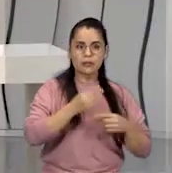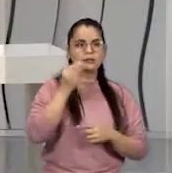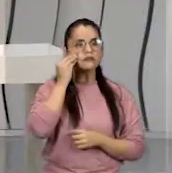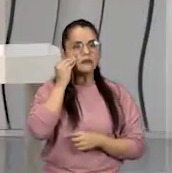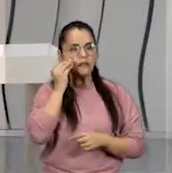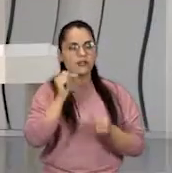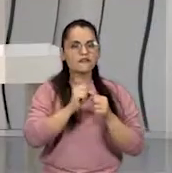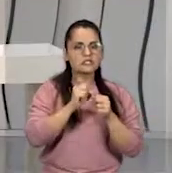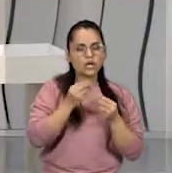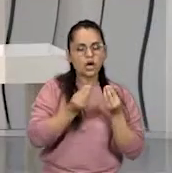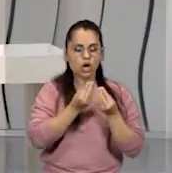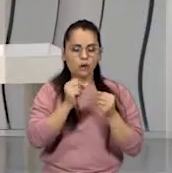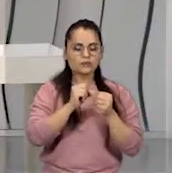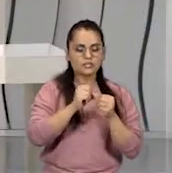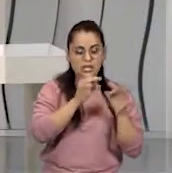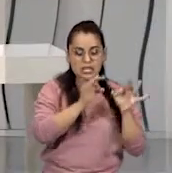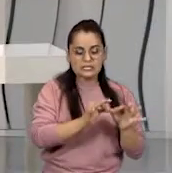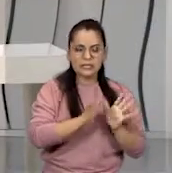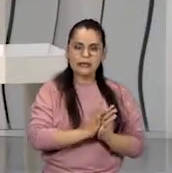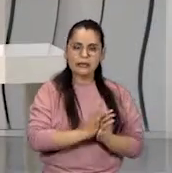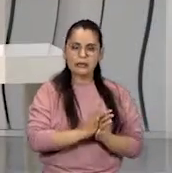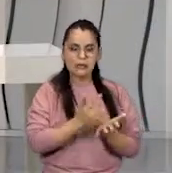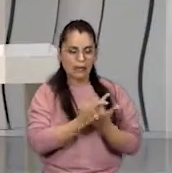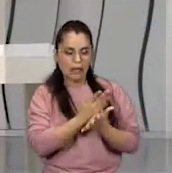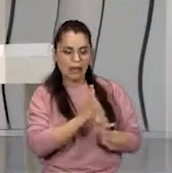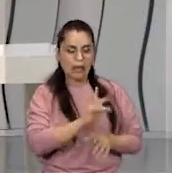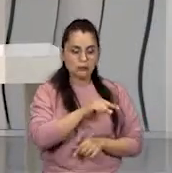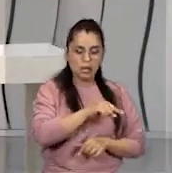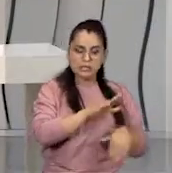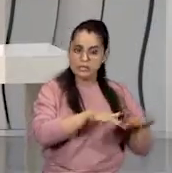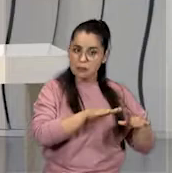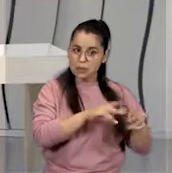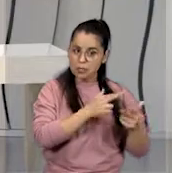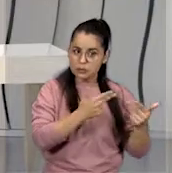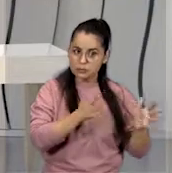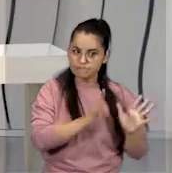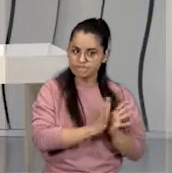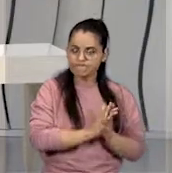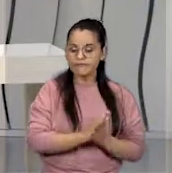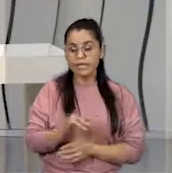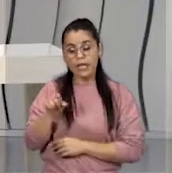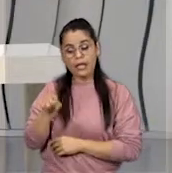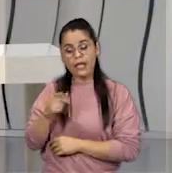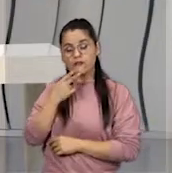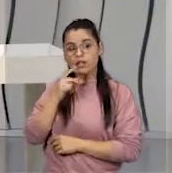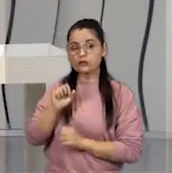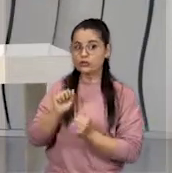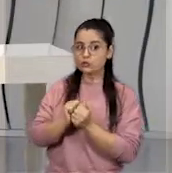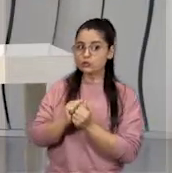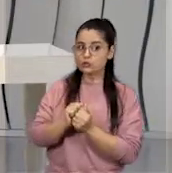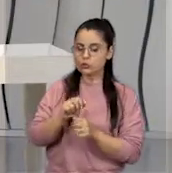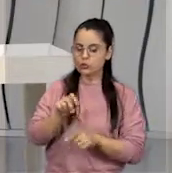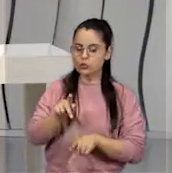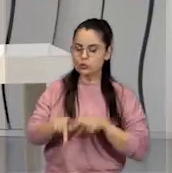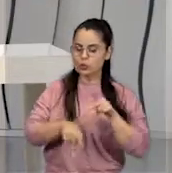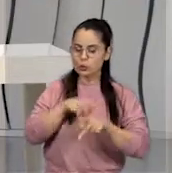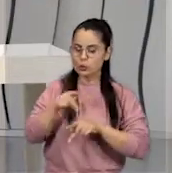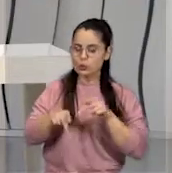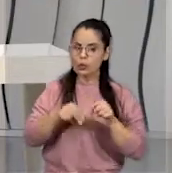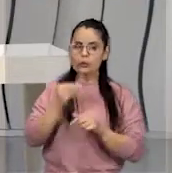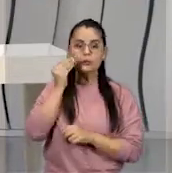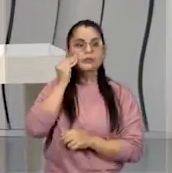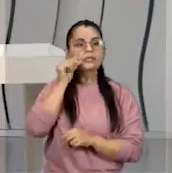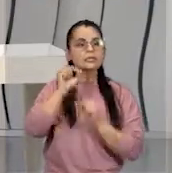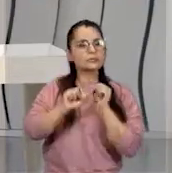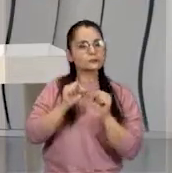do que fazer, o que era certo para eles, naquele momento. E Sócrates lá no meio também do povo, nessa guerra toda,